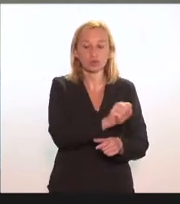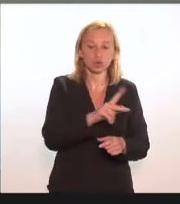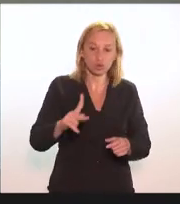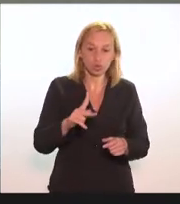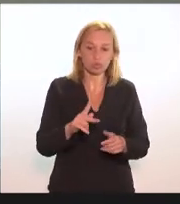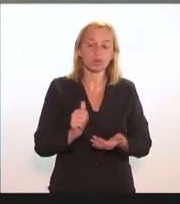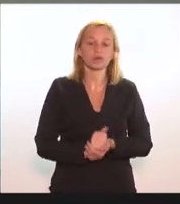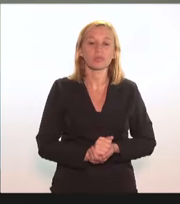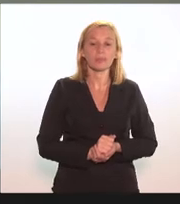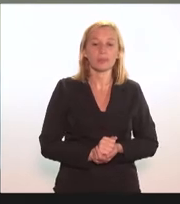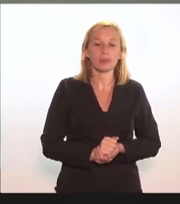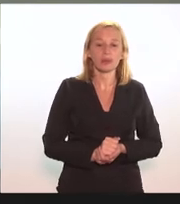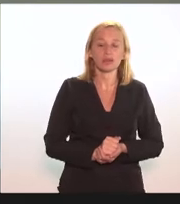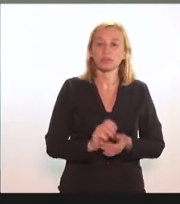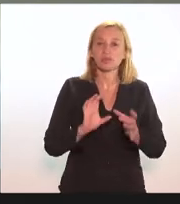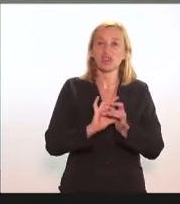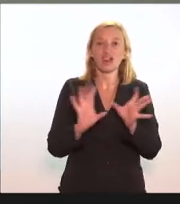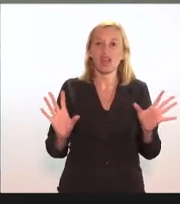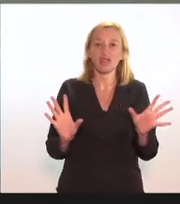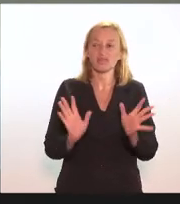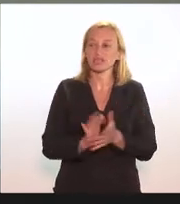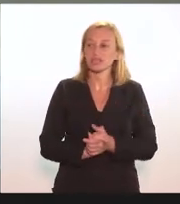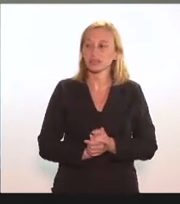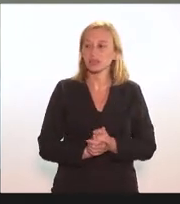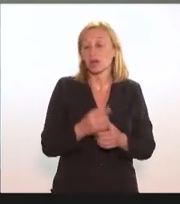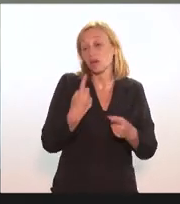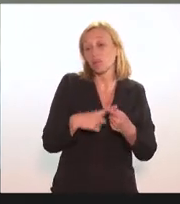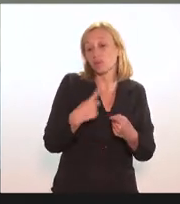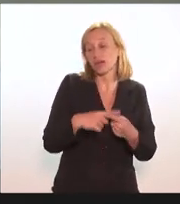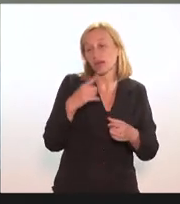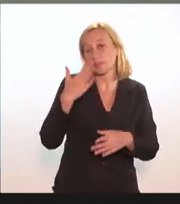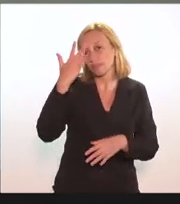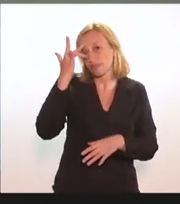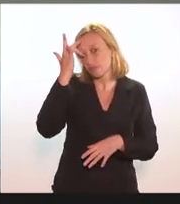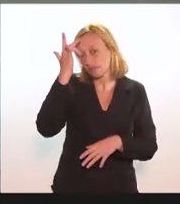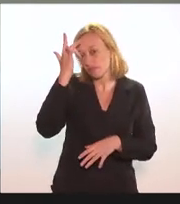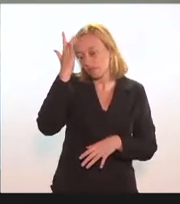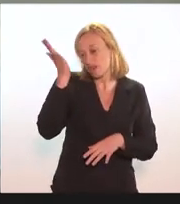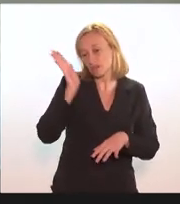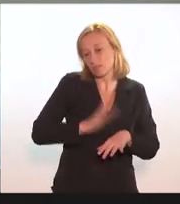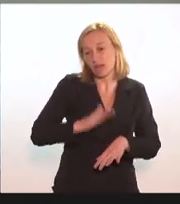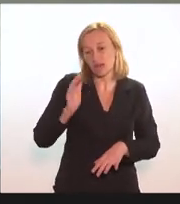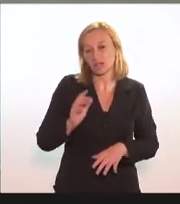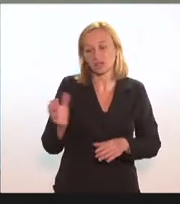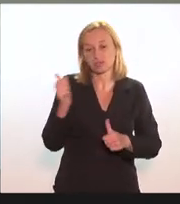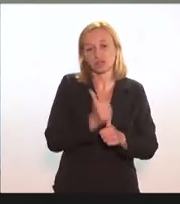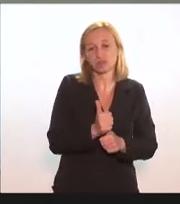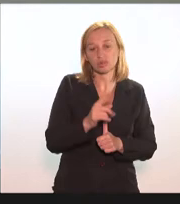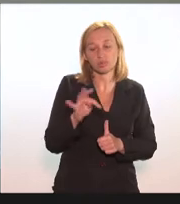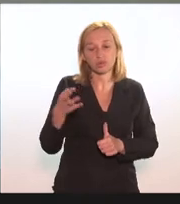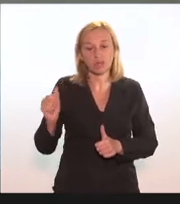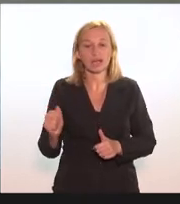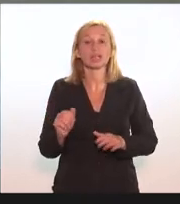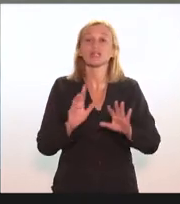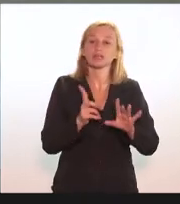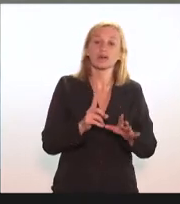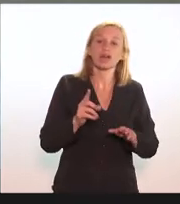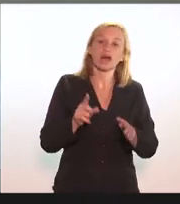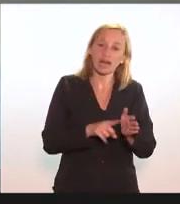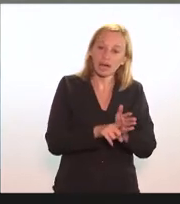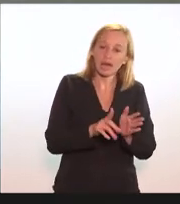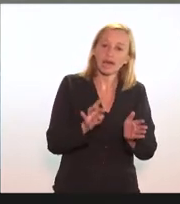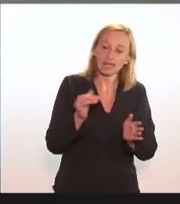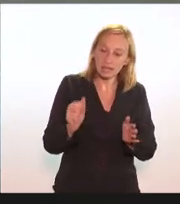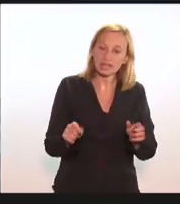ser simplesmente ficar livre, porque é mais fácil sem substituição tributária. né, a Receita também